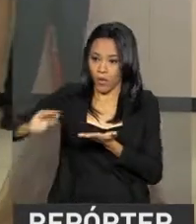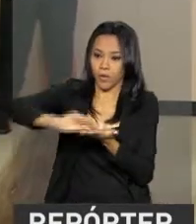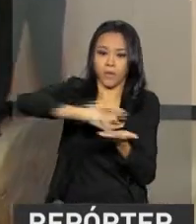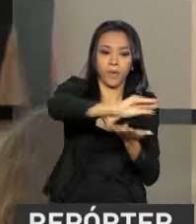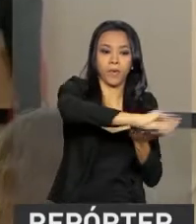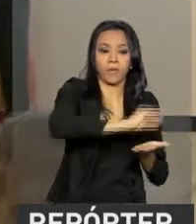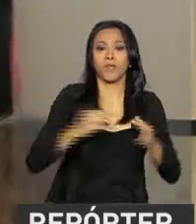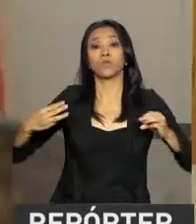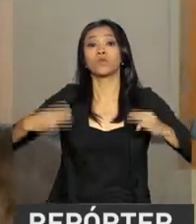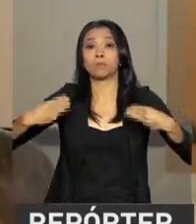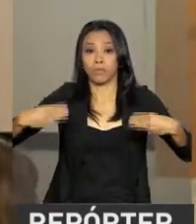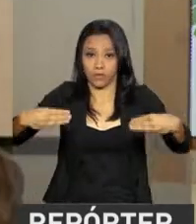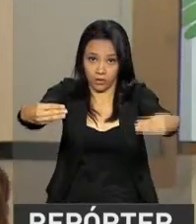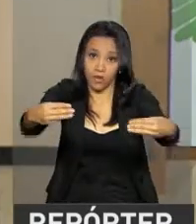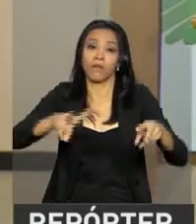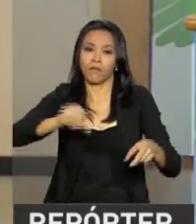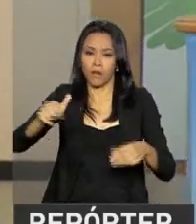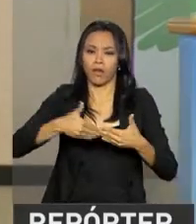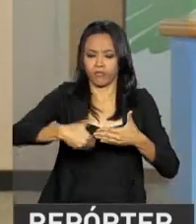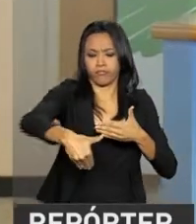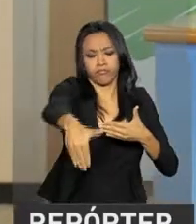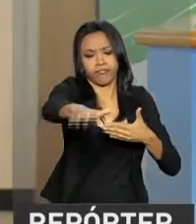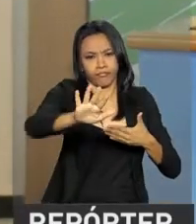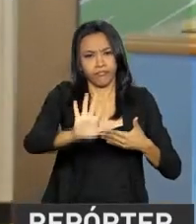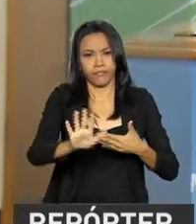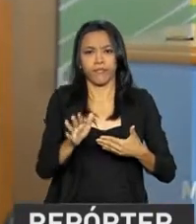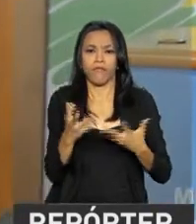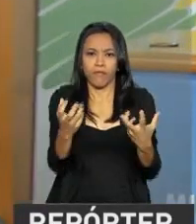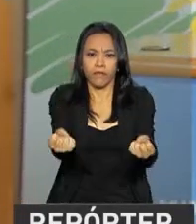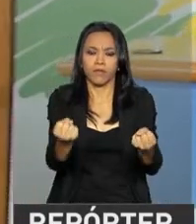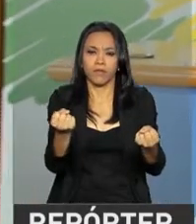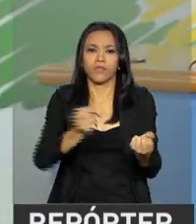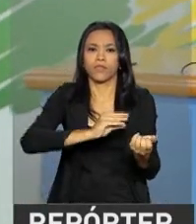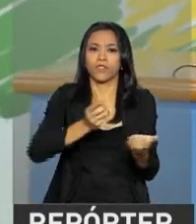próximos dias. Como eu disse, basicamente nós vamos